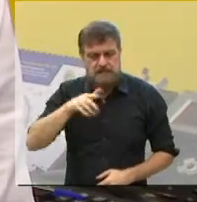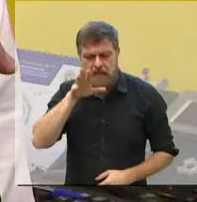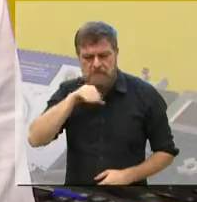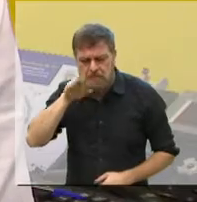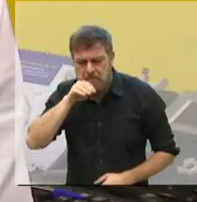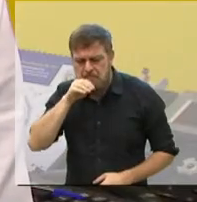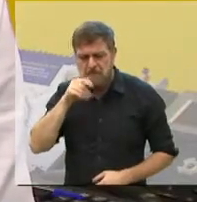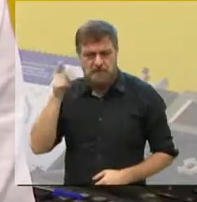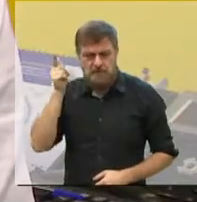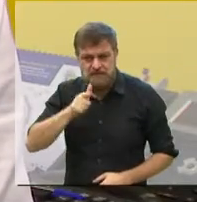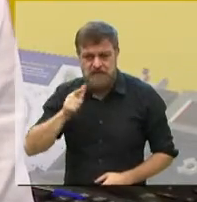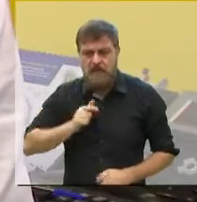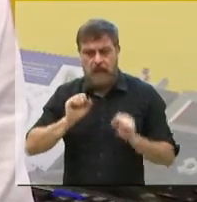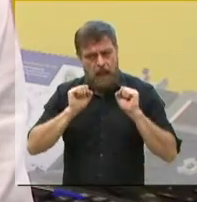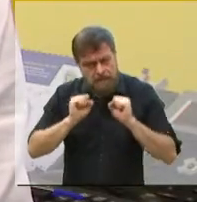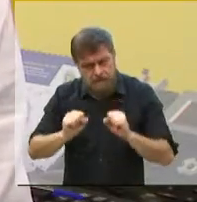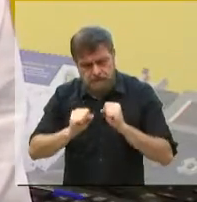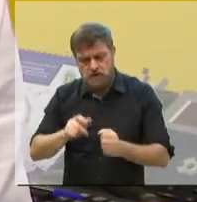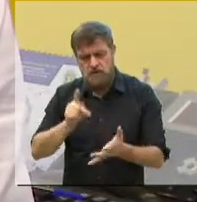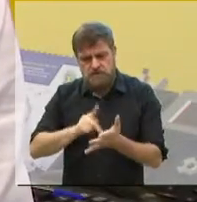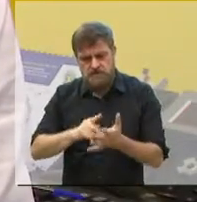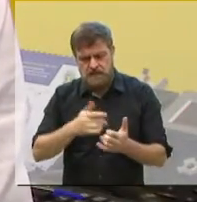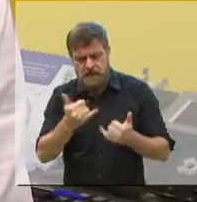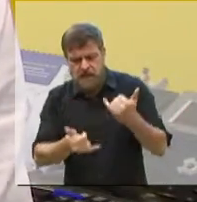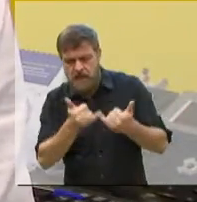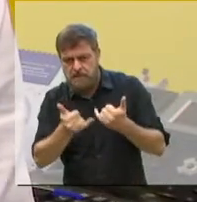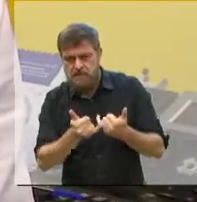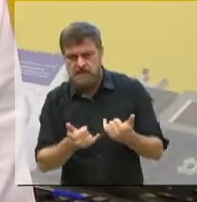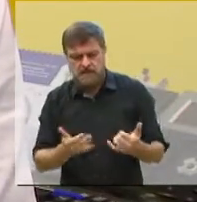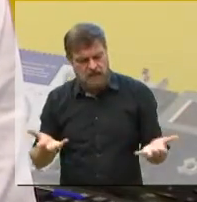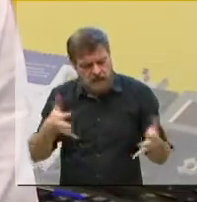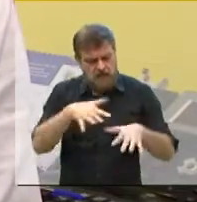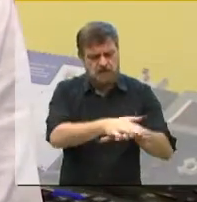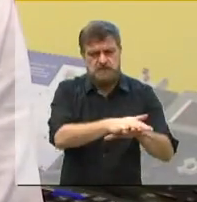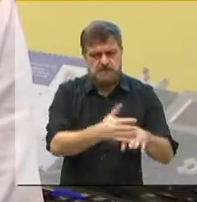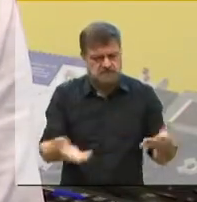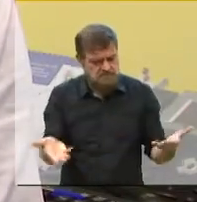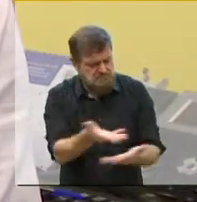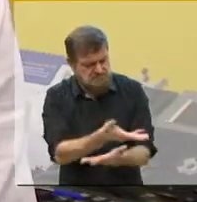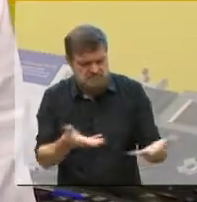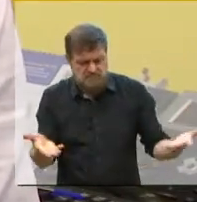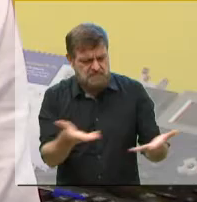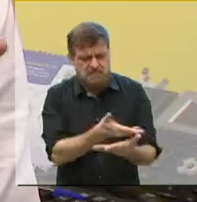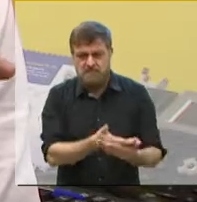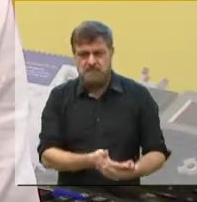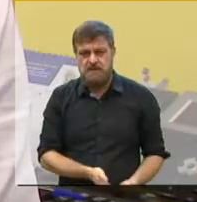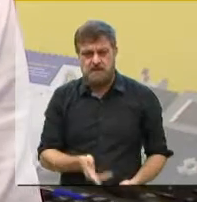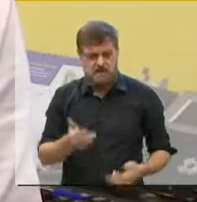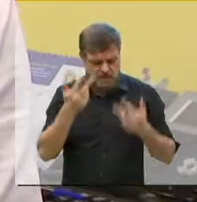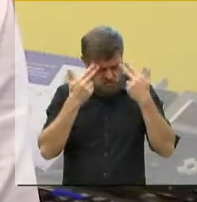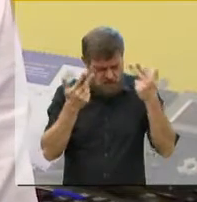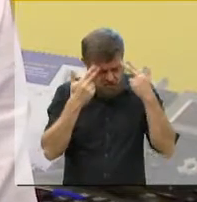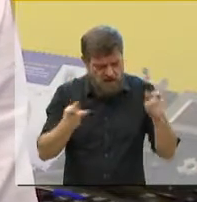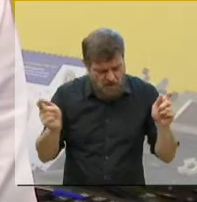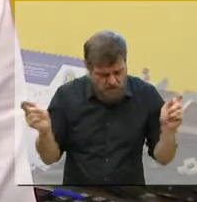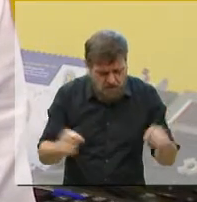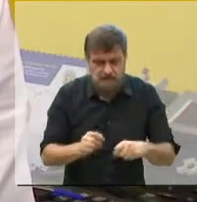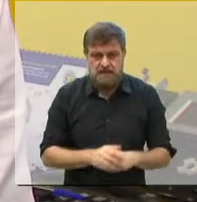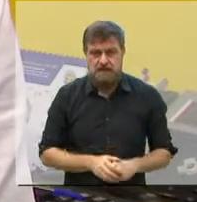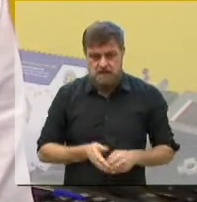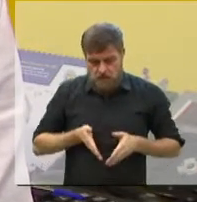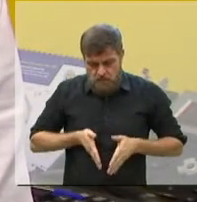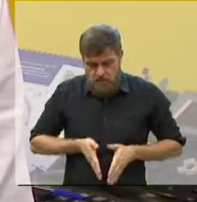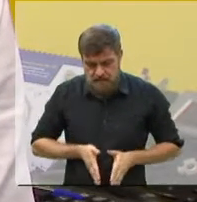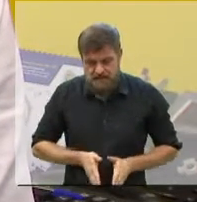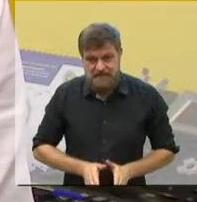que tem a deficiência, ela pode sim brincar com uma outra criança totalmente sem deficiência alguma. E a criança, quando ela nasce, ela é